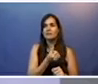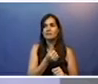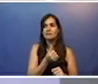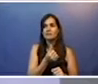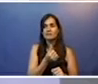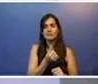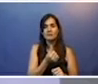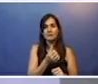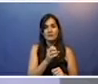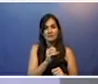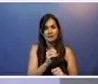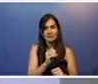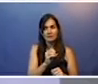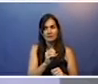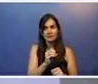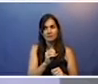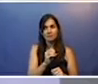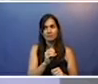dar 160.